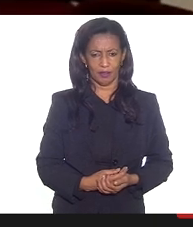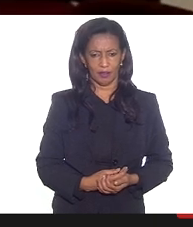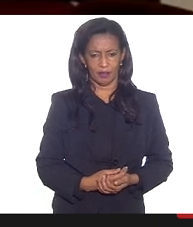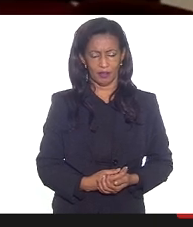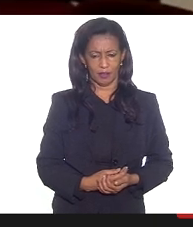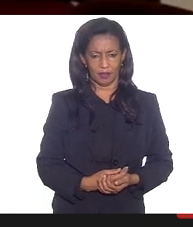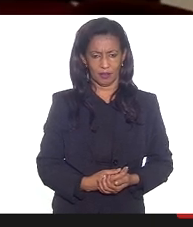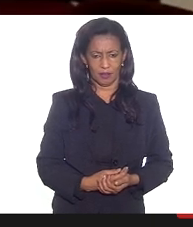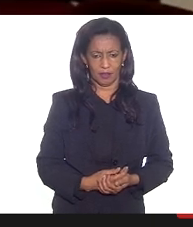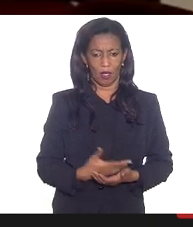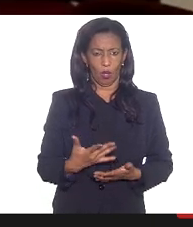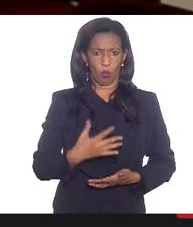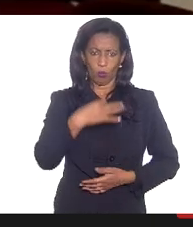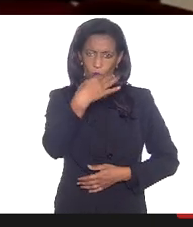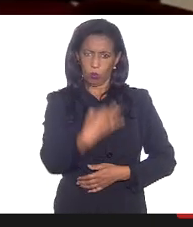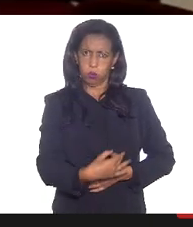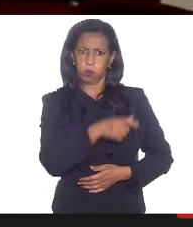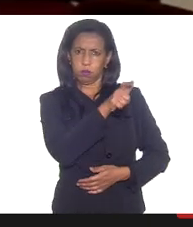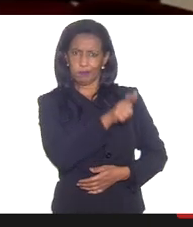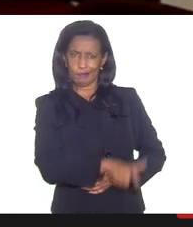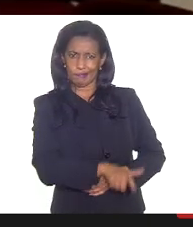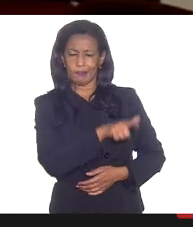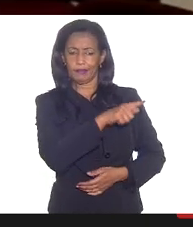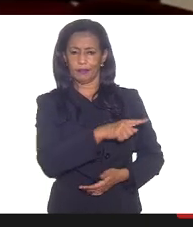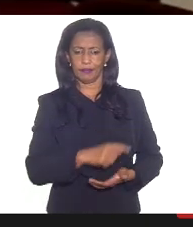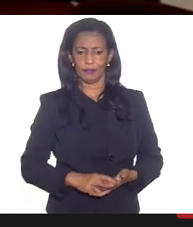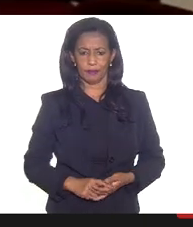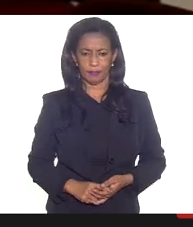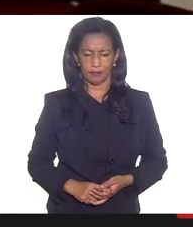muita precisão, muita